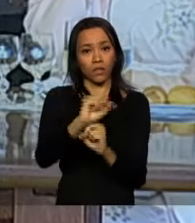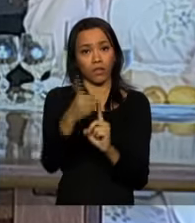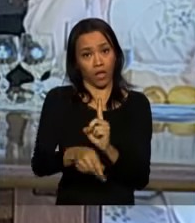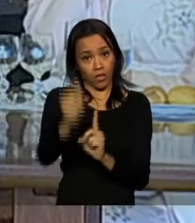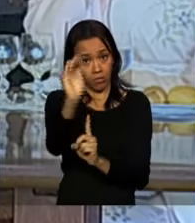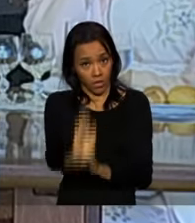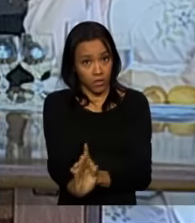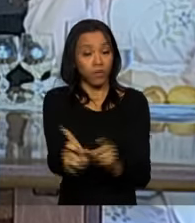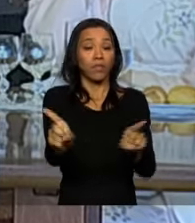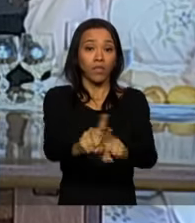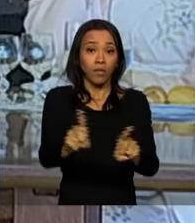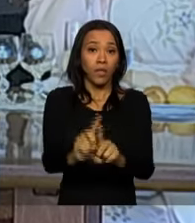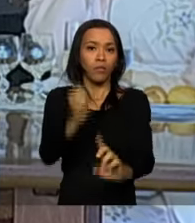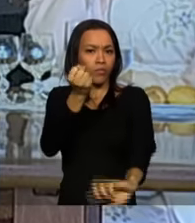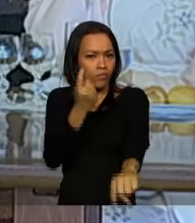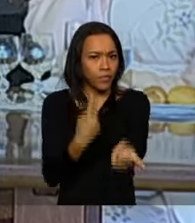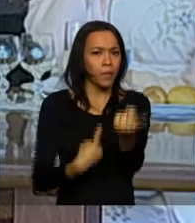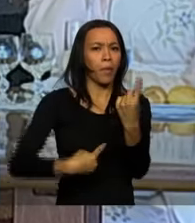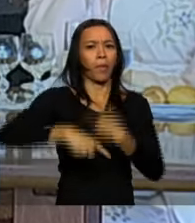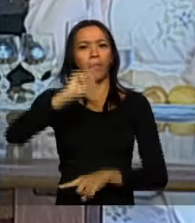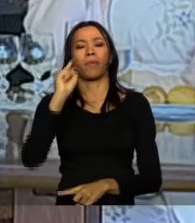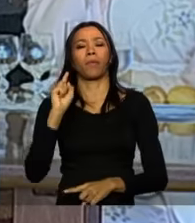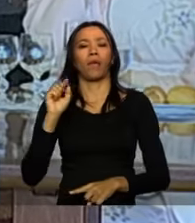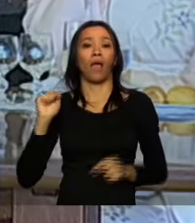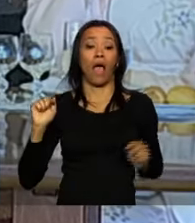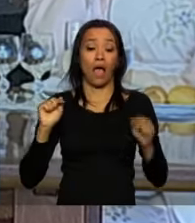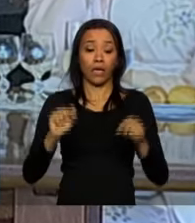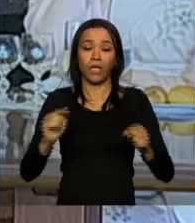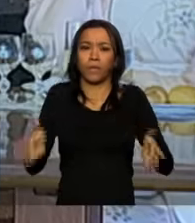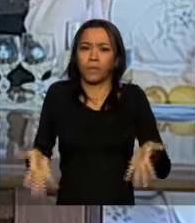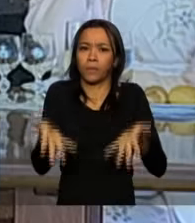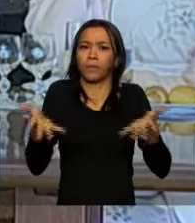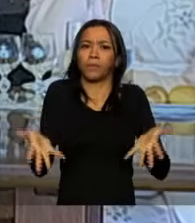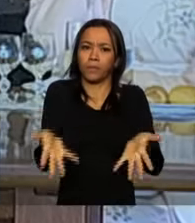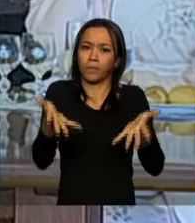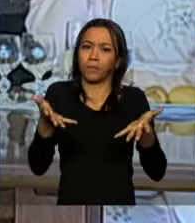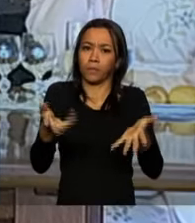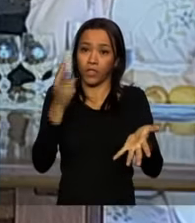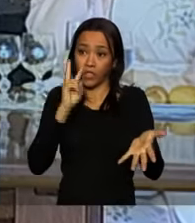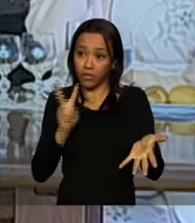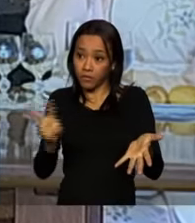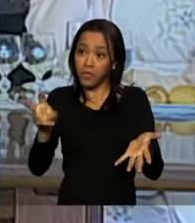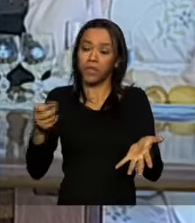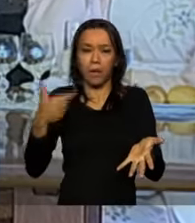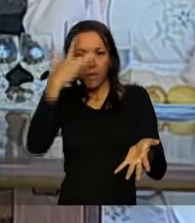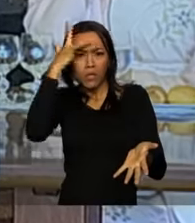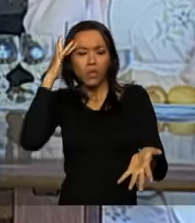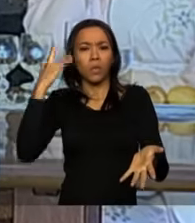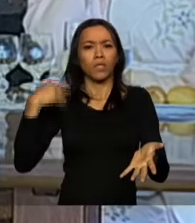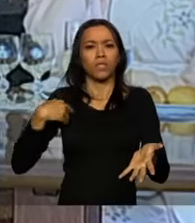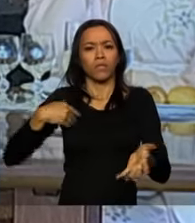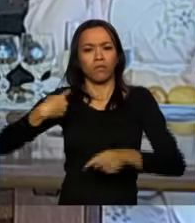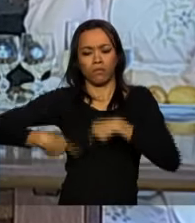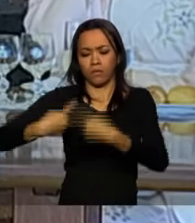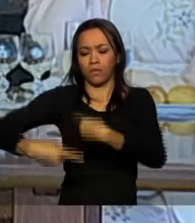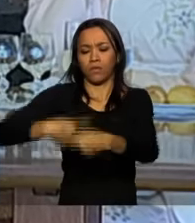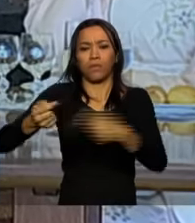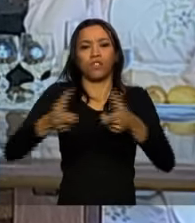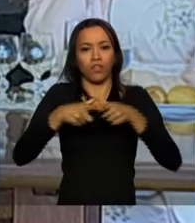e para o seu progresso. Contribuição aqui representada pelos brasileiros de origem japonesa que hoje nos